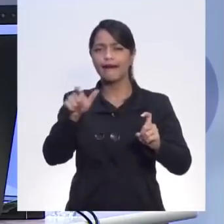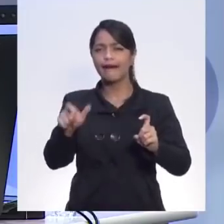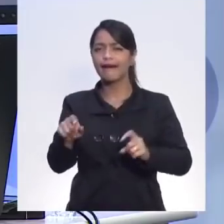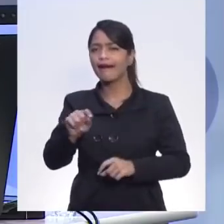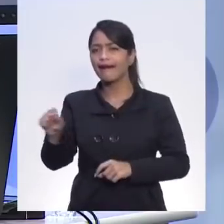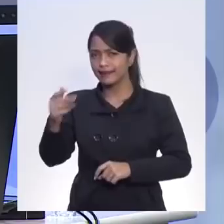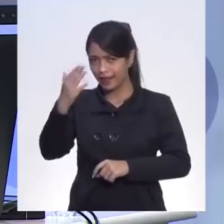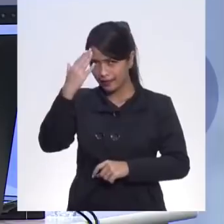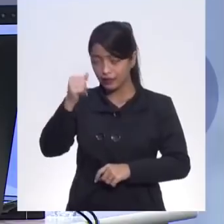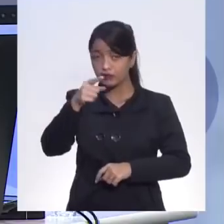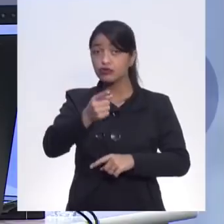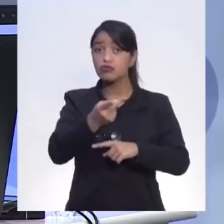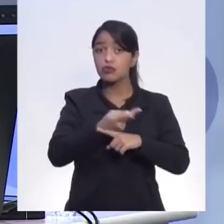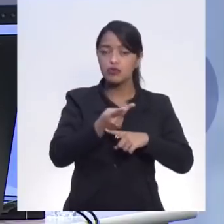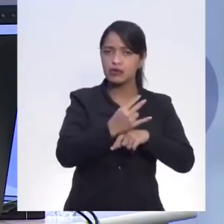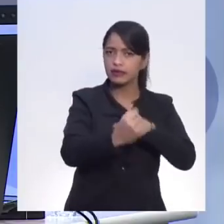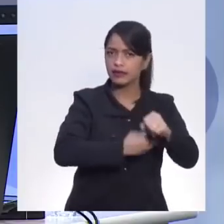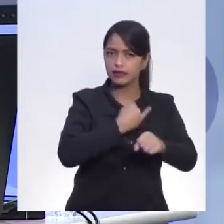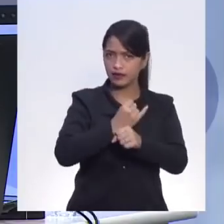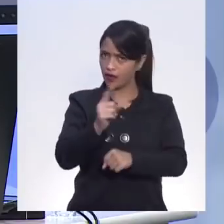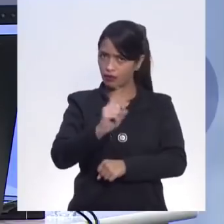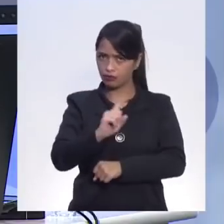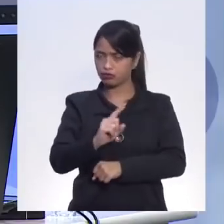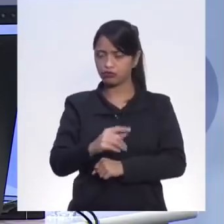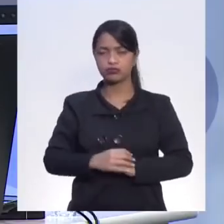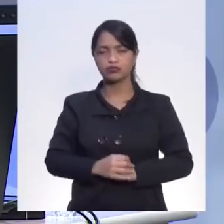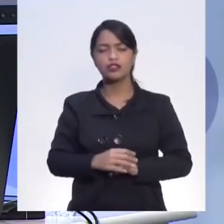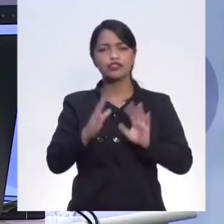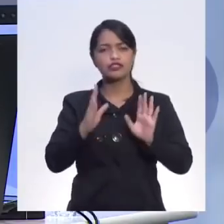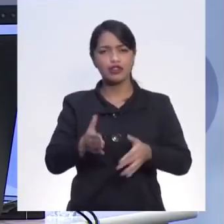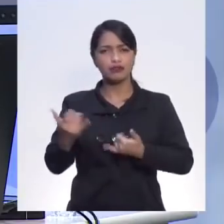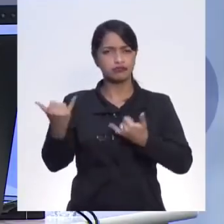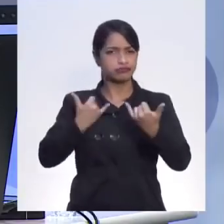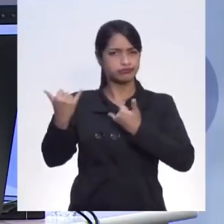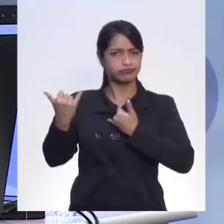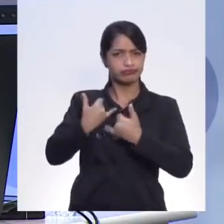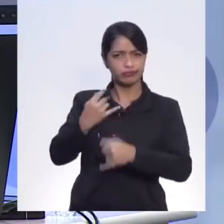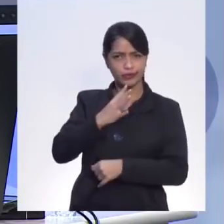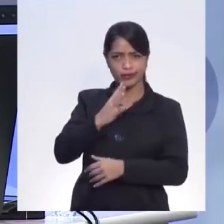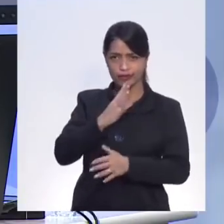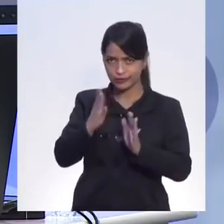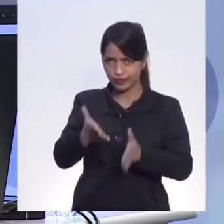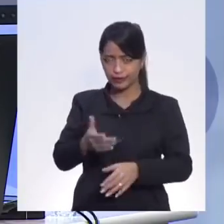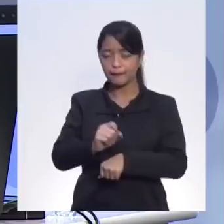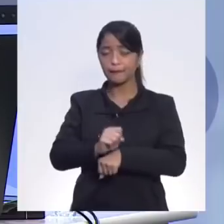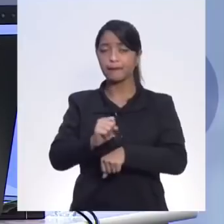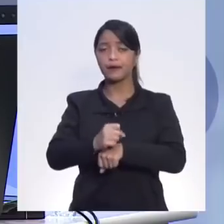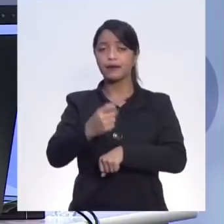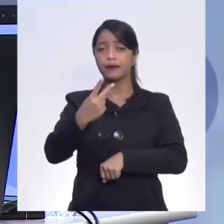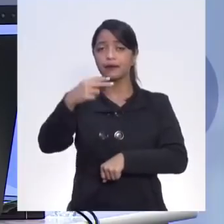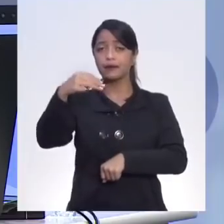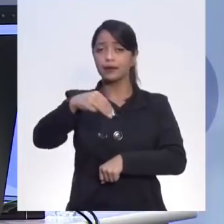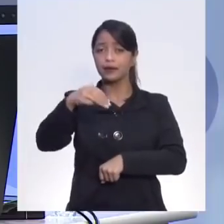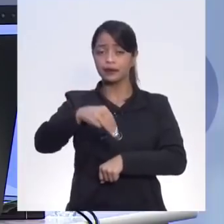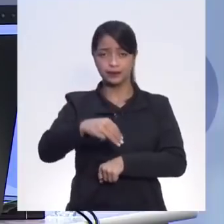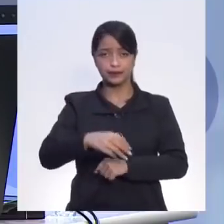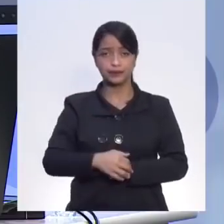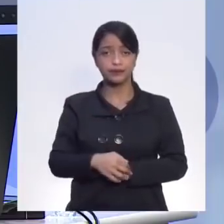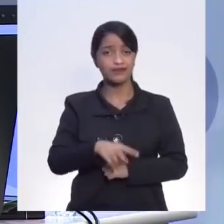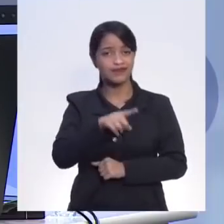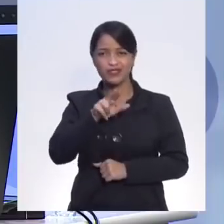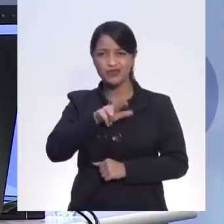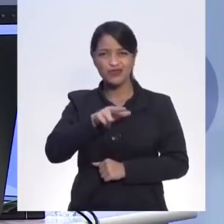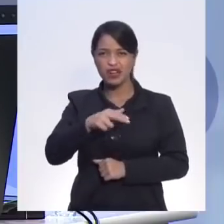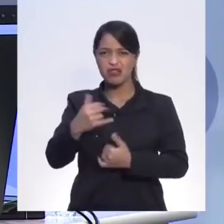buscador, tá? E já ouviu falar dela? Então, assim... 2 minutos para ver se alguém... Se você não ouviu falar, não precisa nem